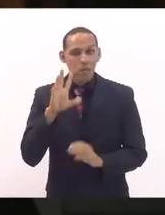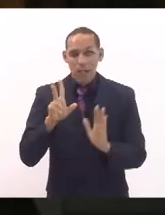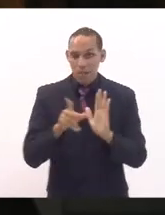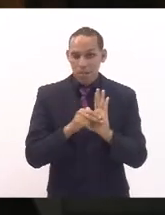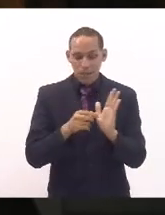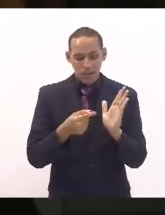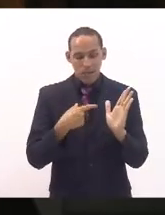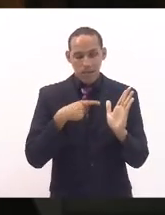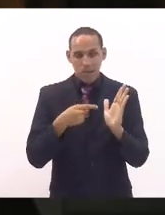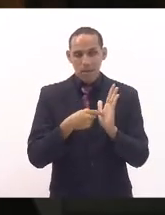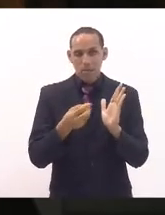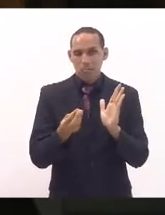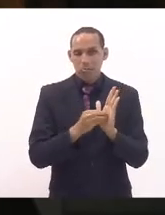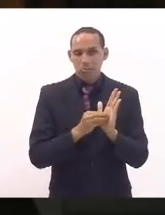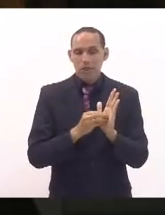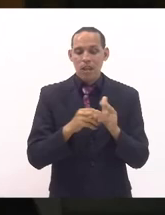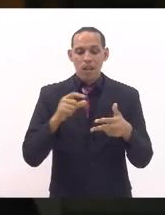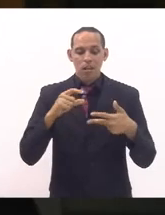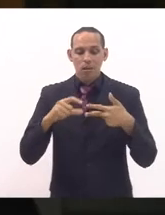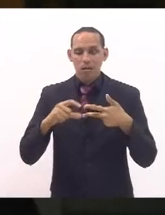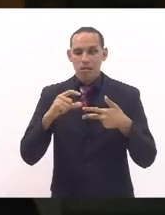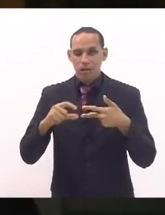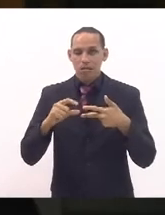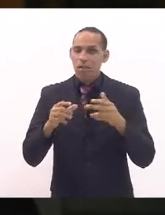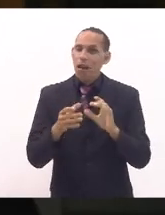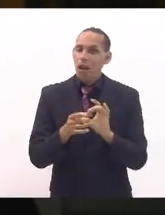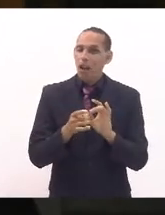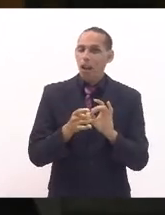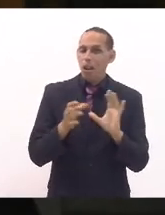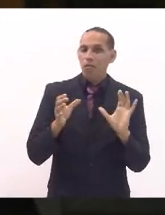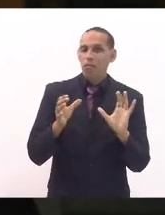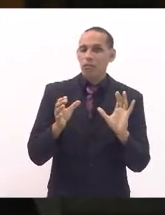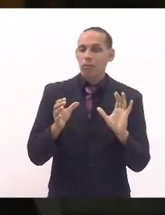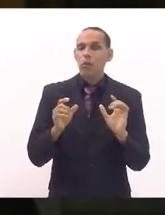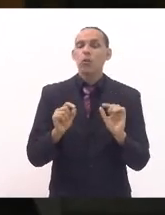emenda: fica o Poder Executivo